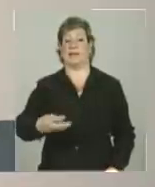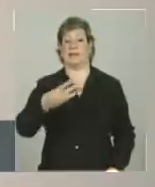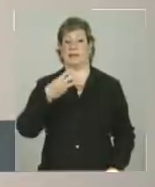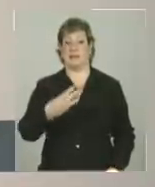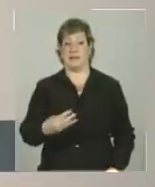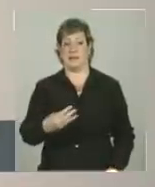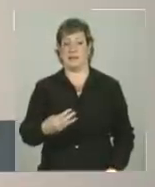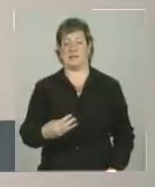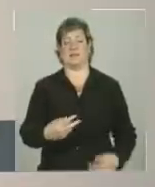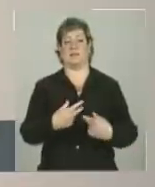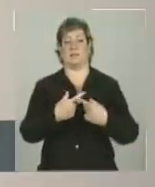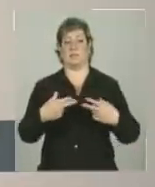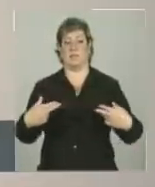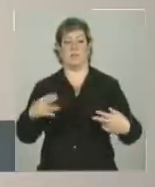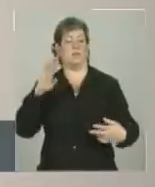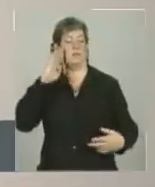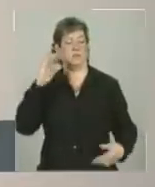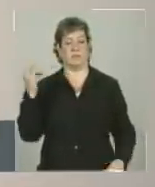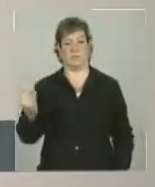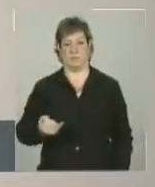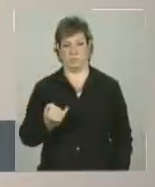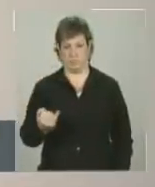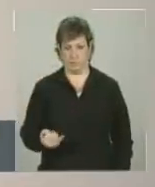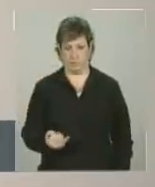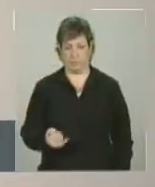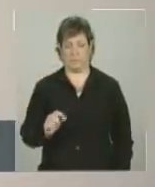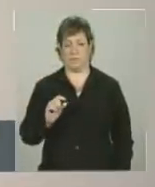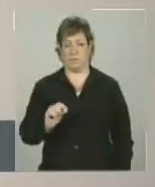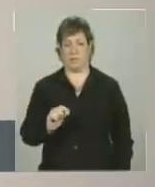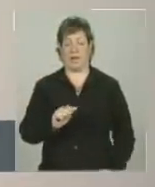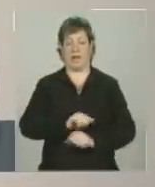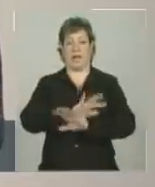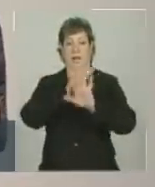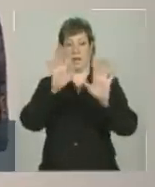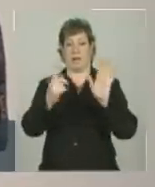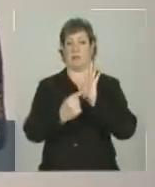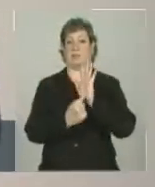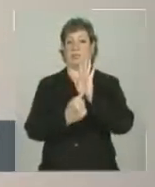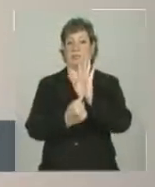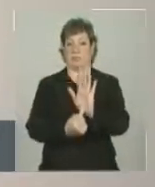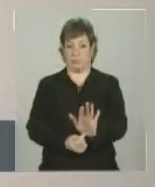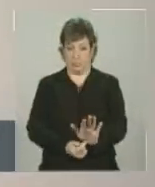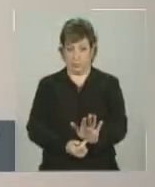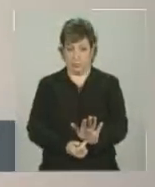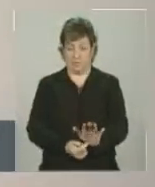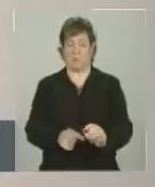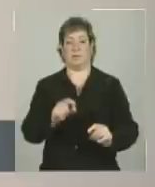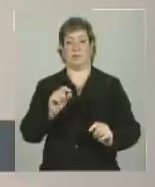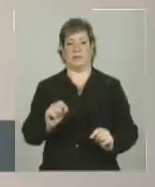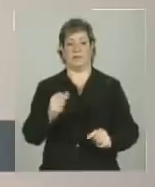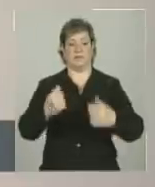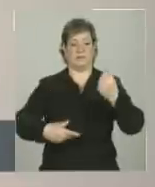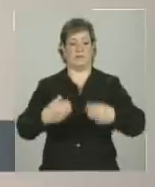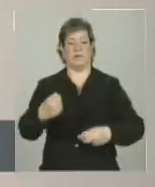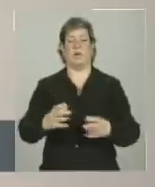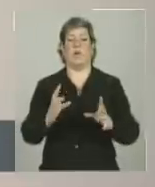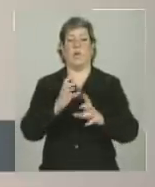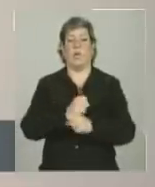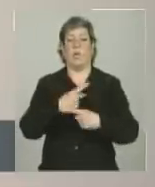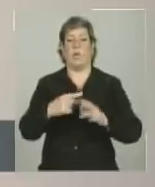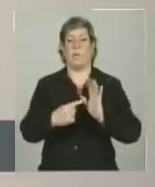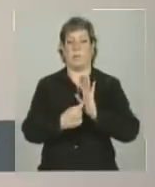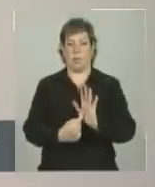pilares indissociáveis: a transparência, que permite a prestação de contas,